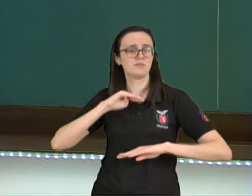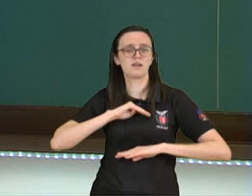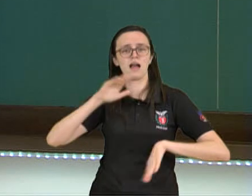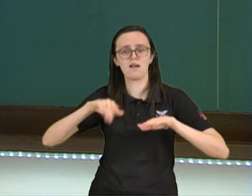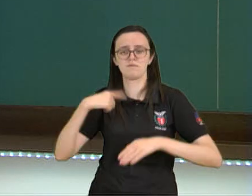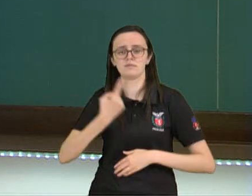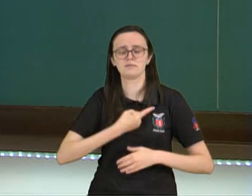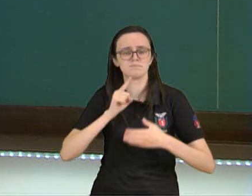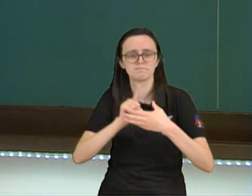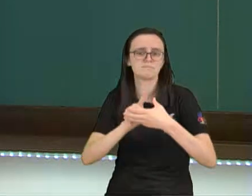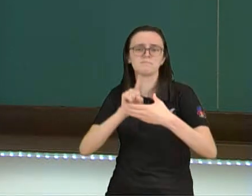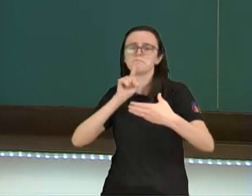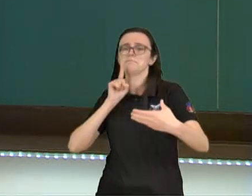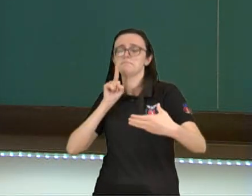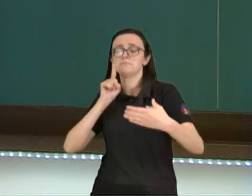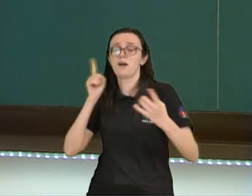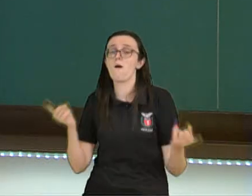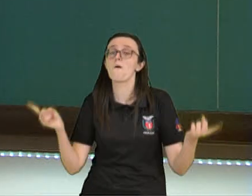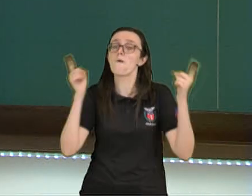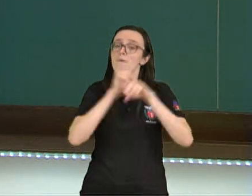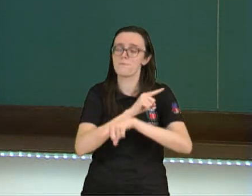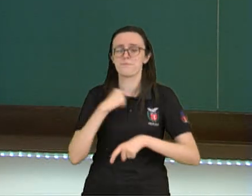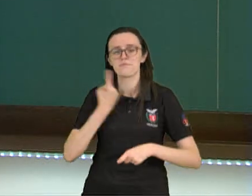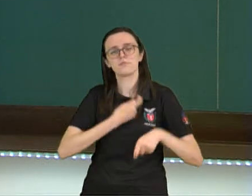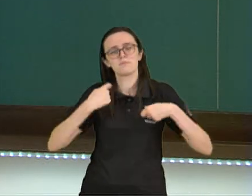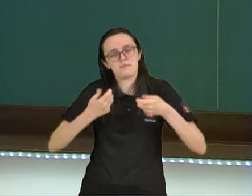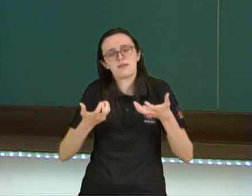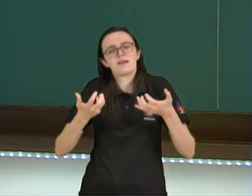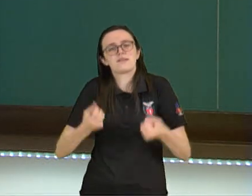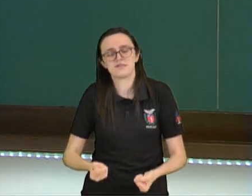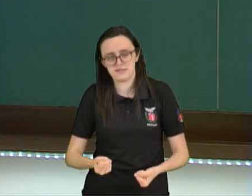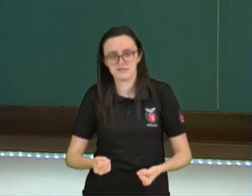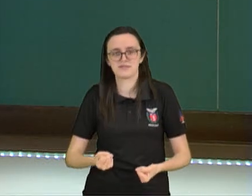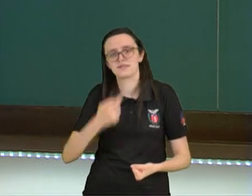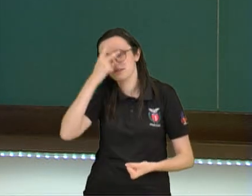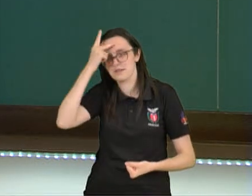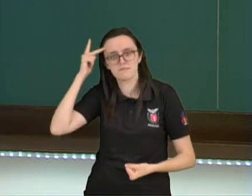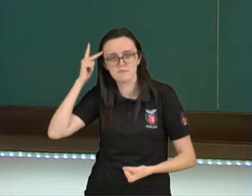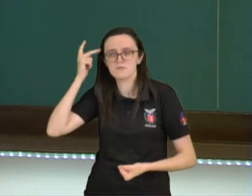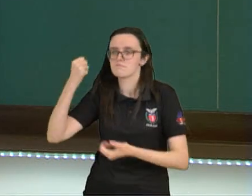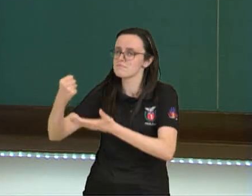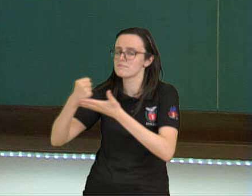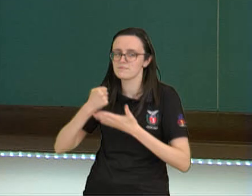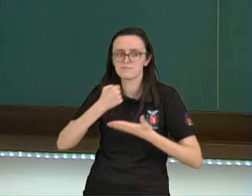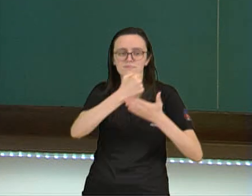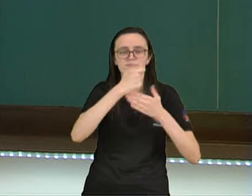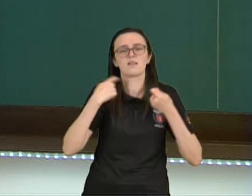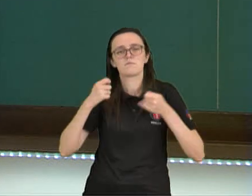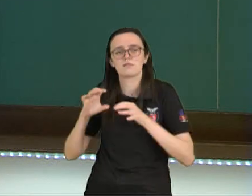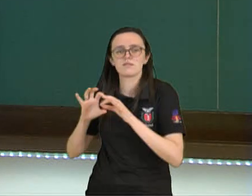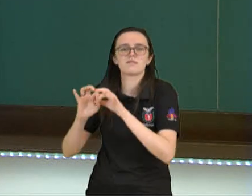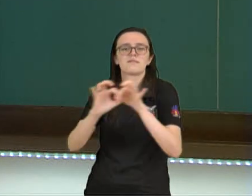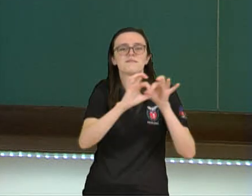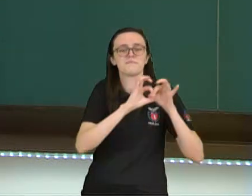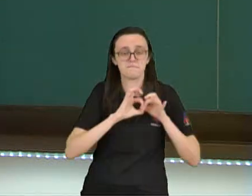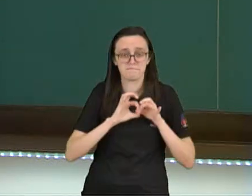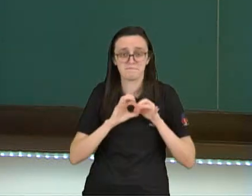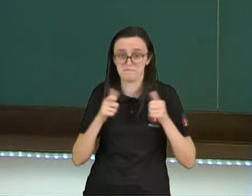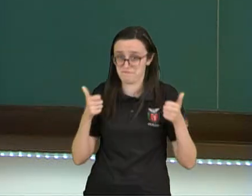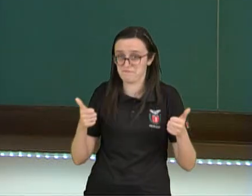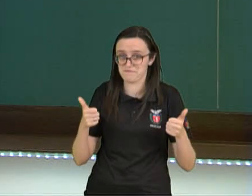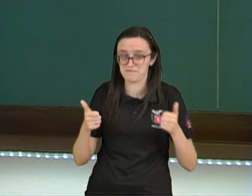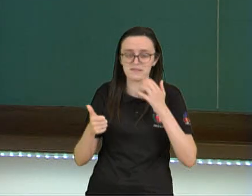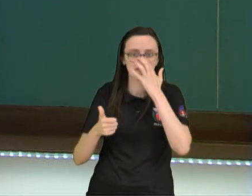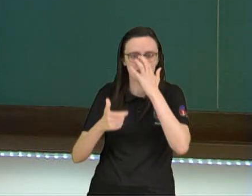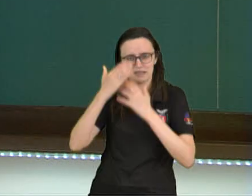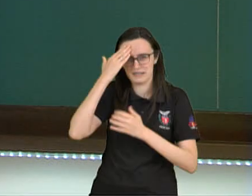nos isolamos. E ao contrário, precisamos aceitar a ajuda das pessoas. Precisamos estar conectados com ela, ok? Pensa